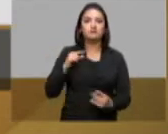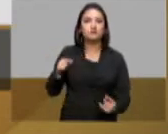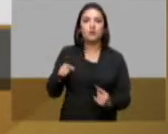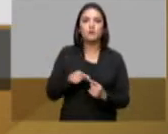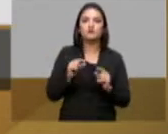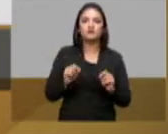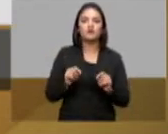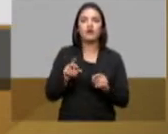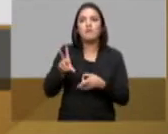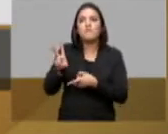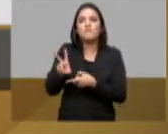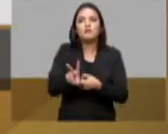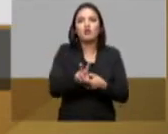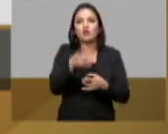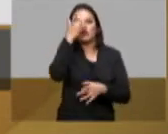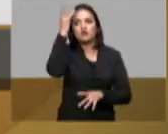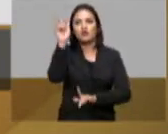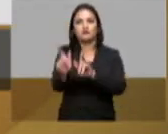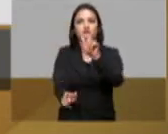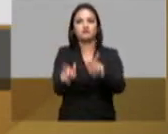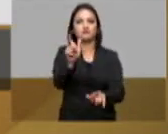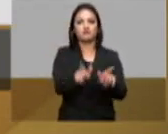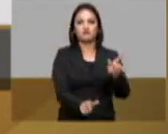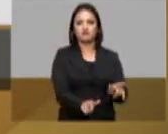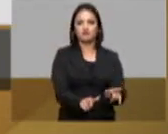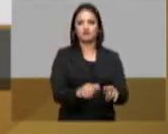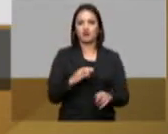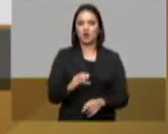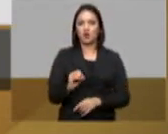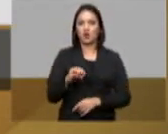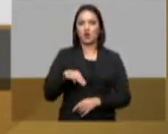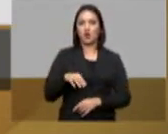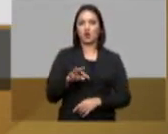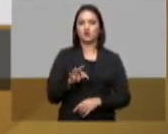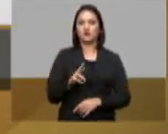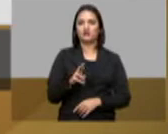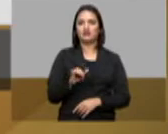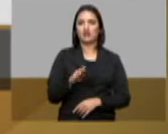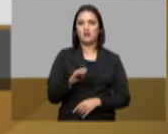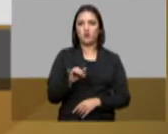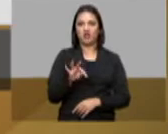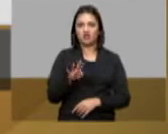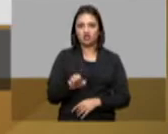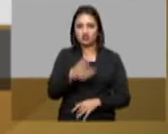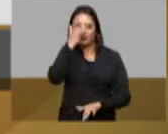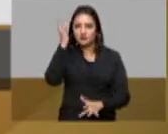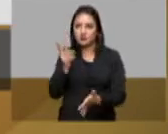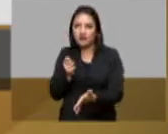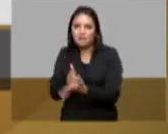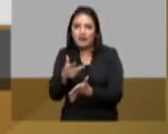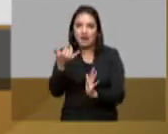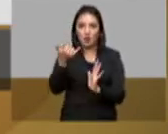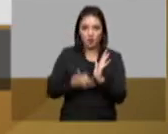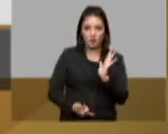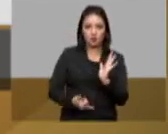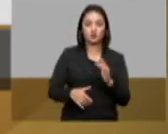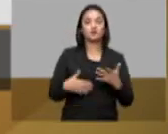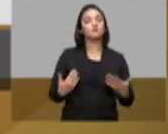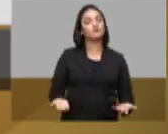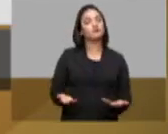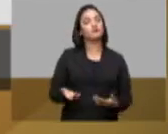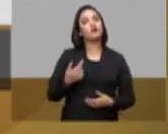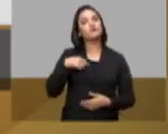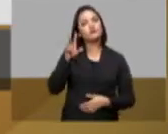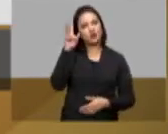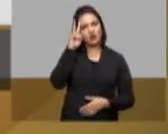propósito proteger o contribuinte. Peço licença para ler um trecho deste julgado relatado na época pela ministra